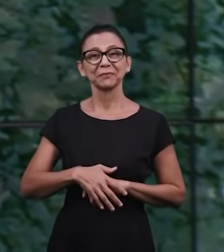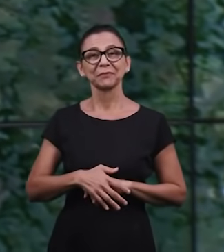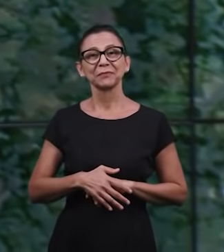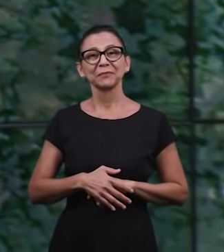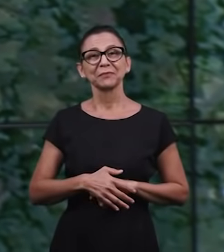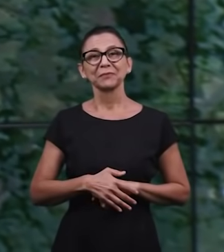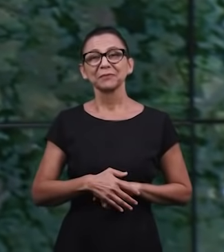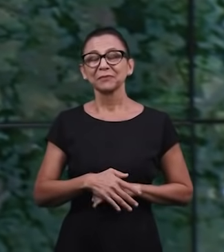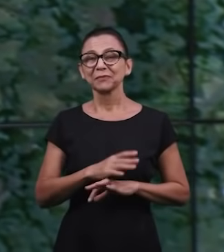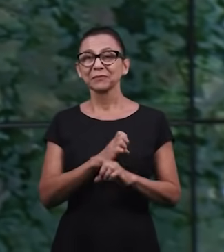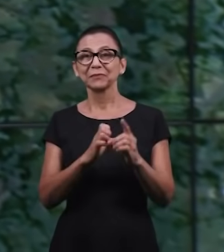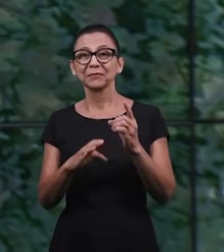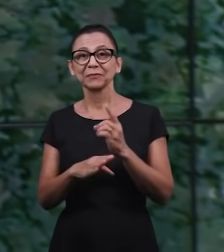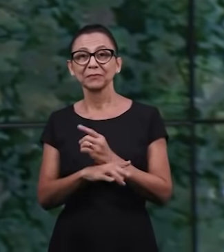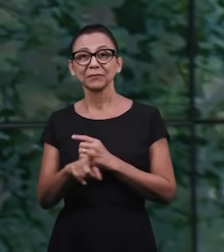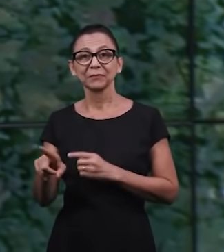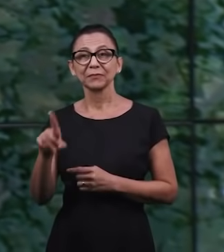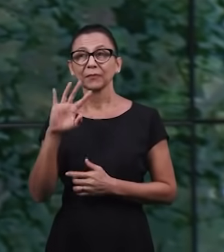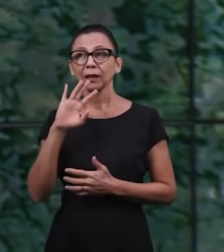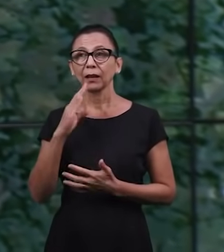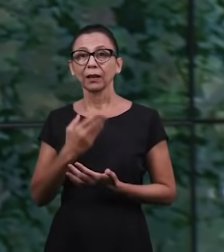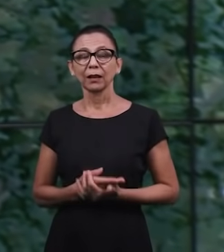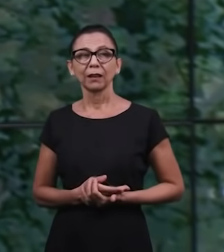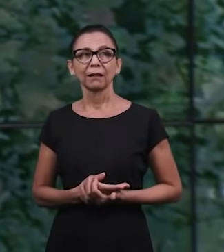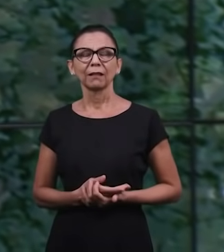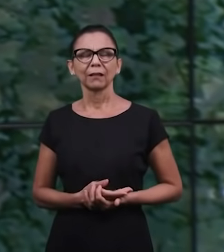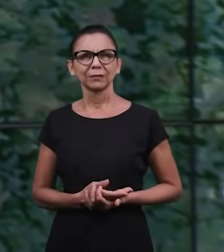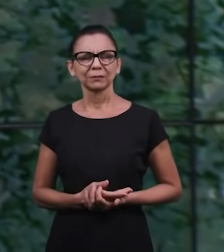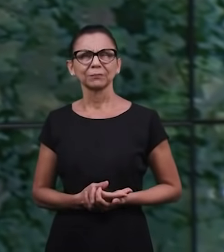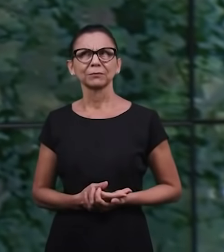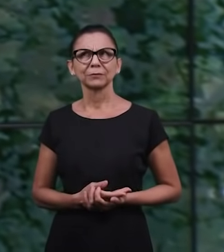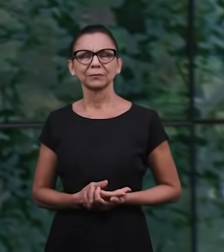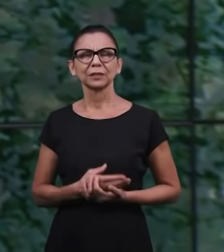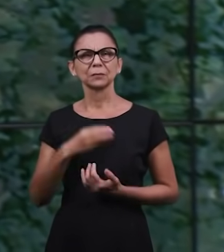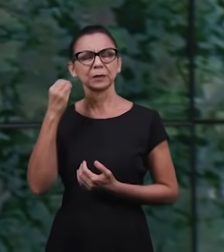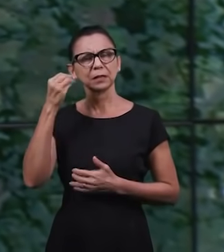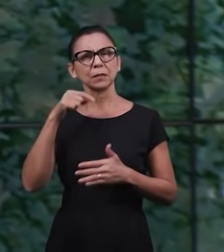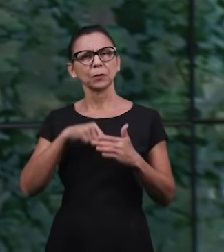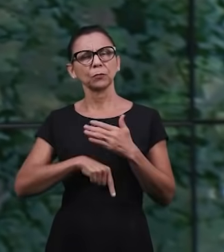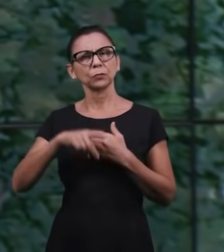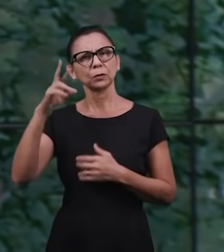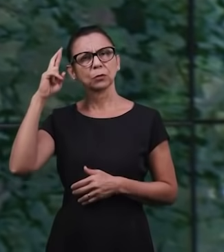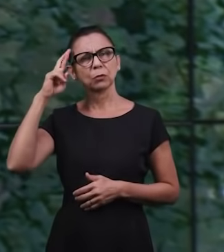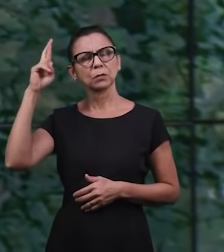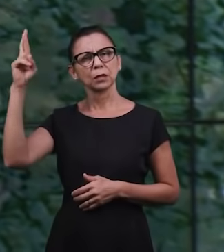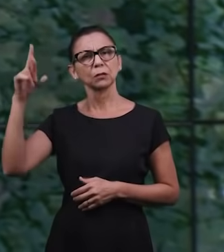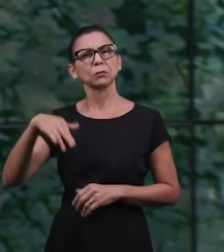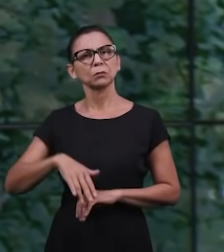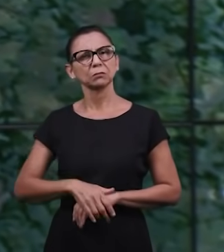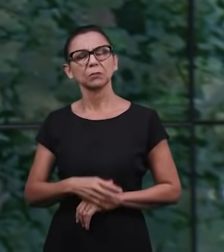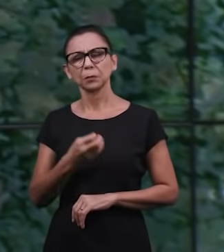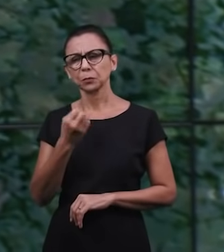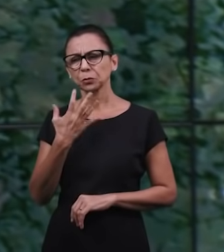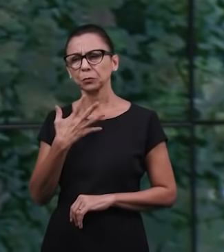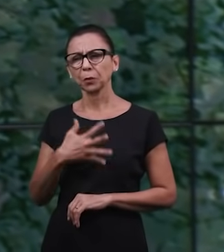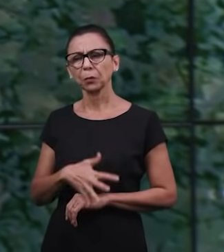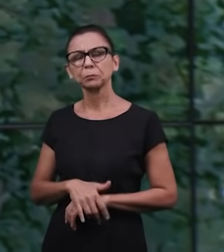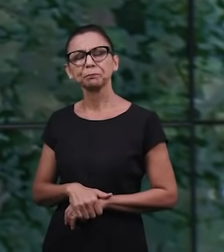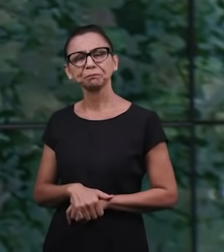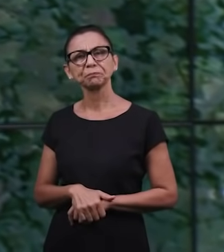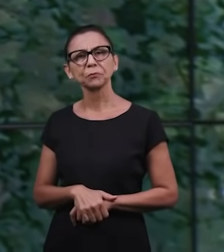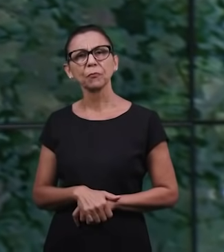Senhor, a tal ponto de ela ter ficado maravilhada com tudo aquilo que o Senhor fez ali, e o Senhor falando com ela através